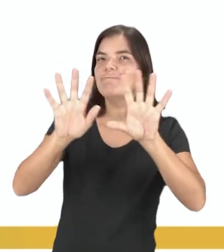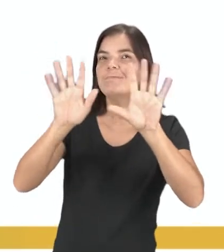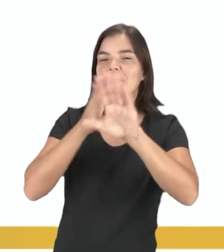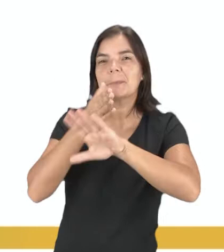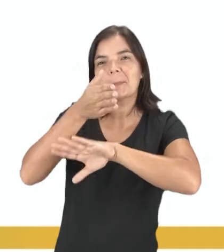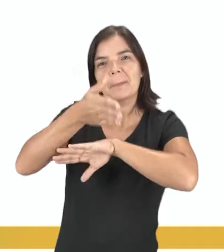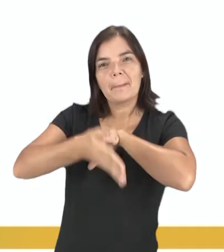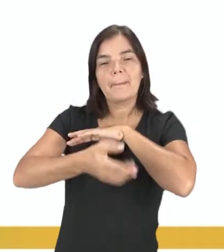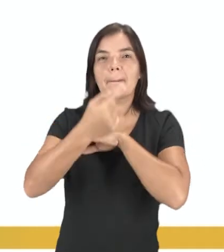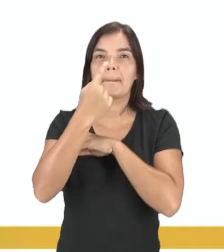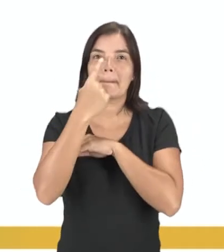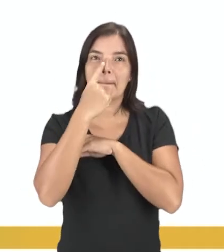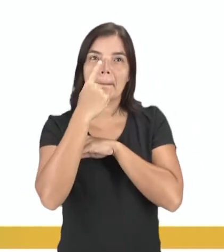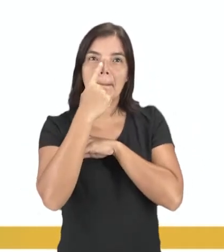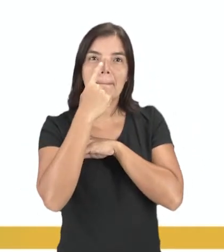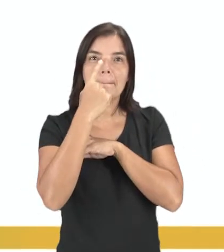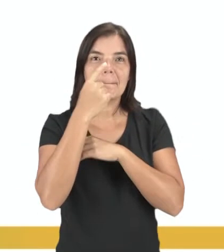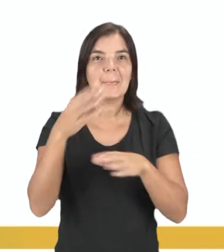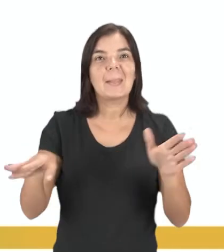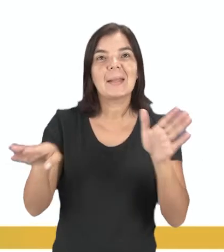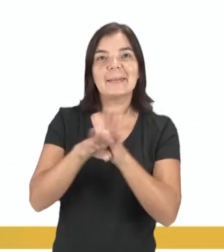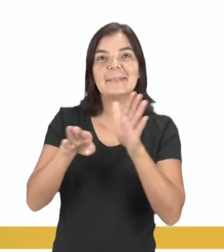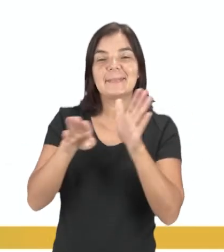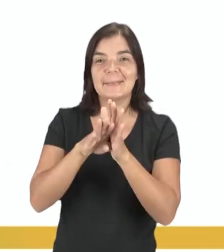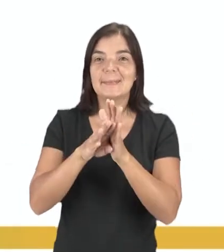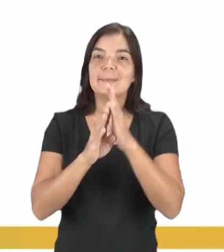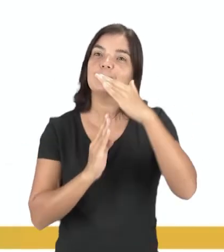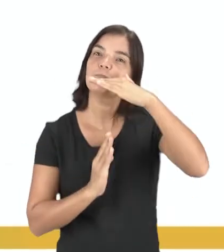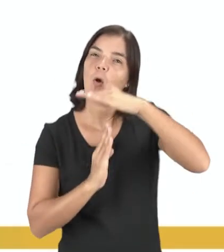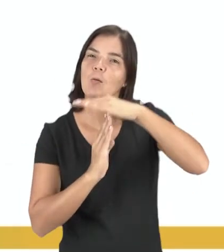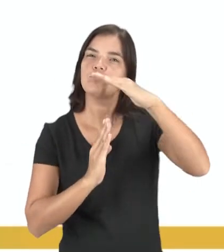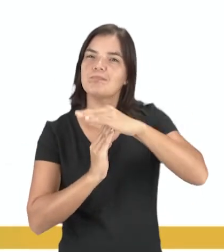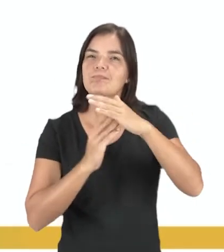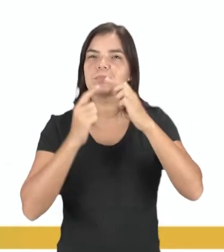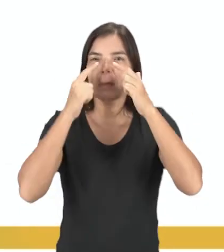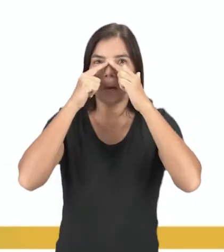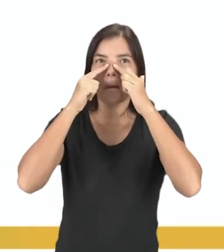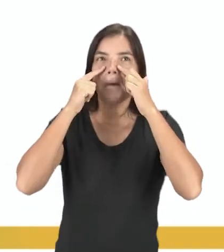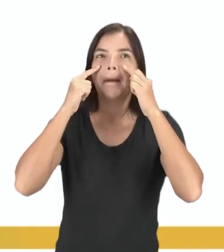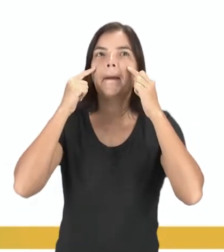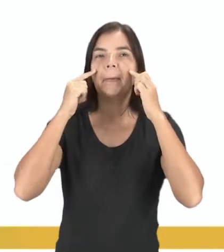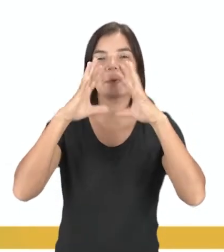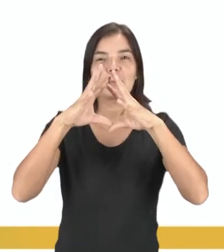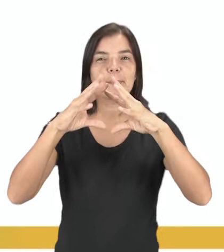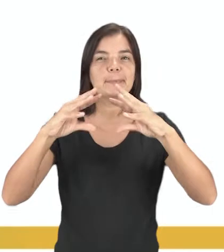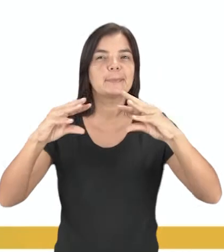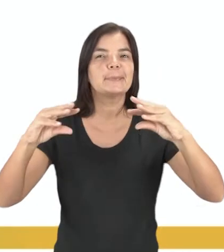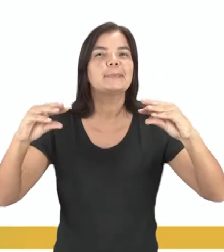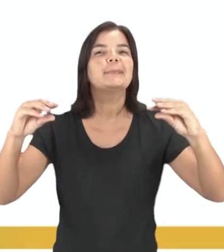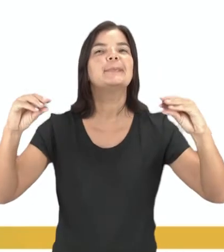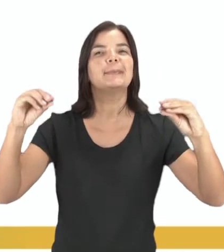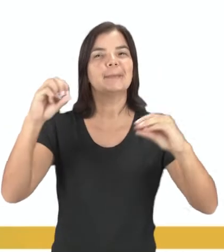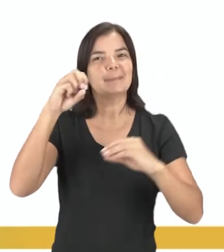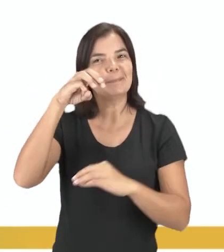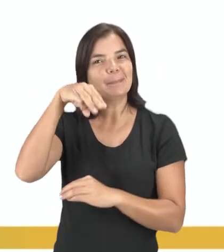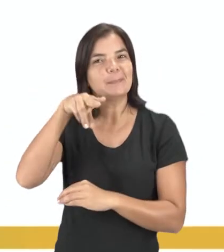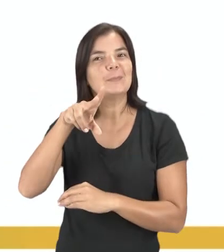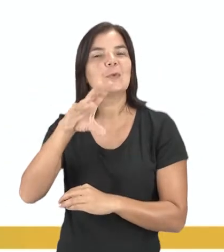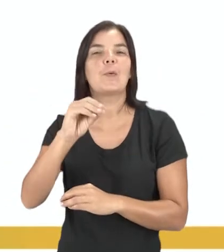pelas fossas nasais, chegando até a cavidade nasal, onde se dissolve o muco e